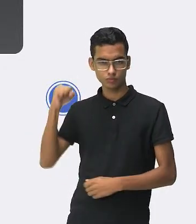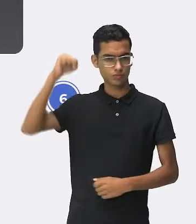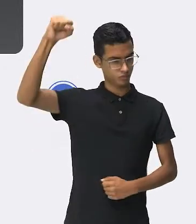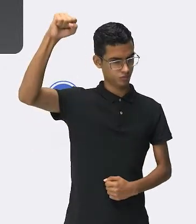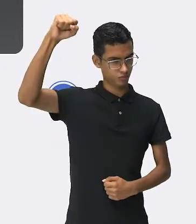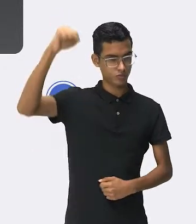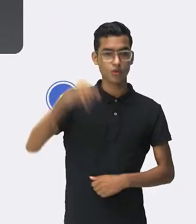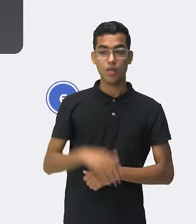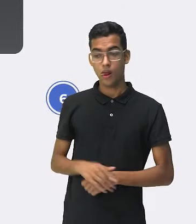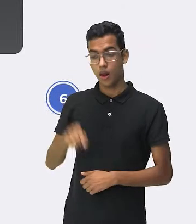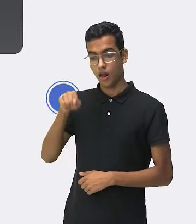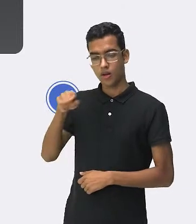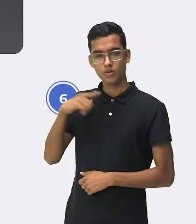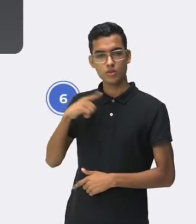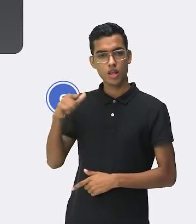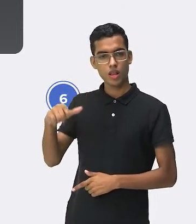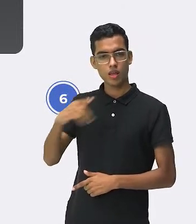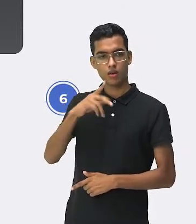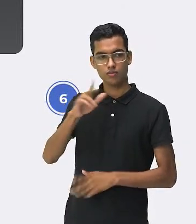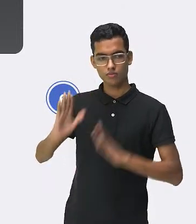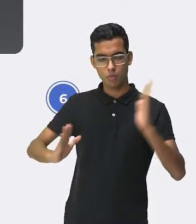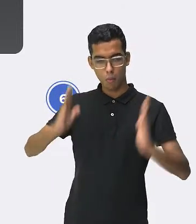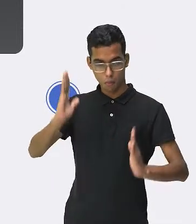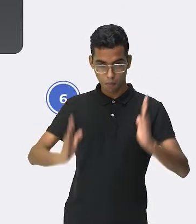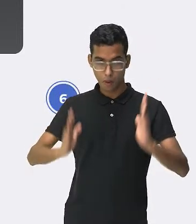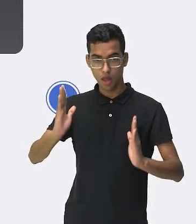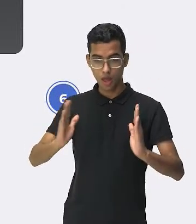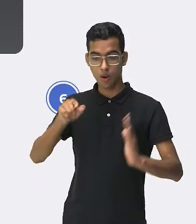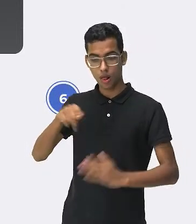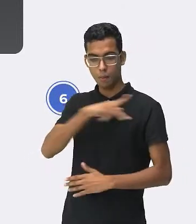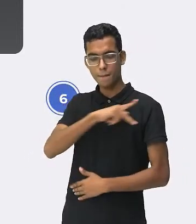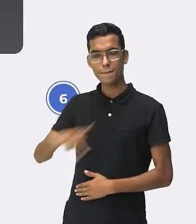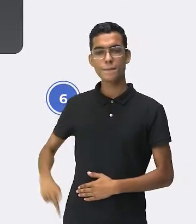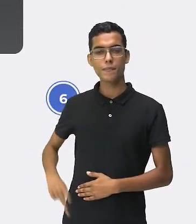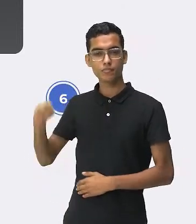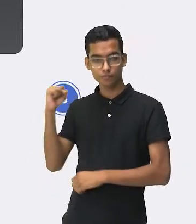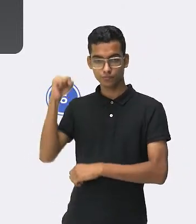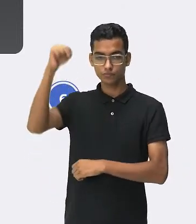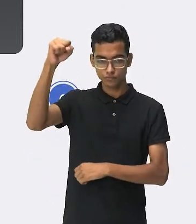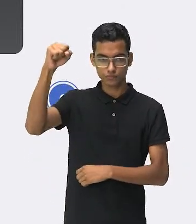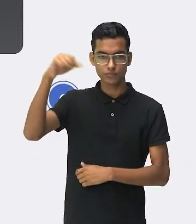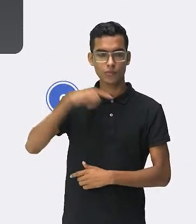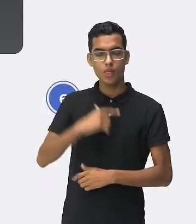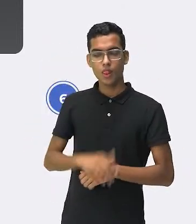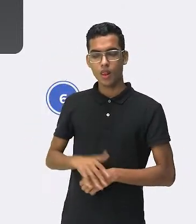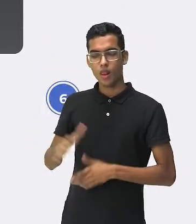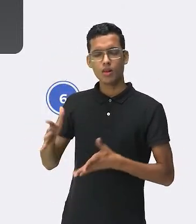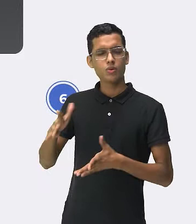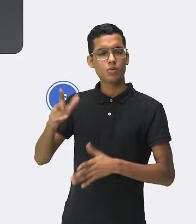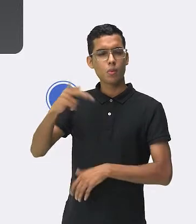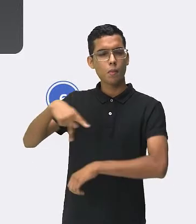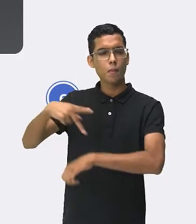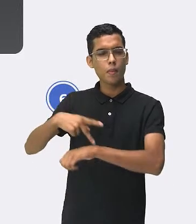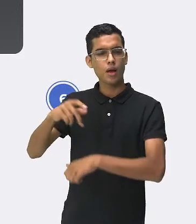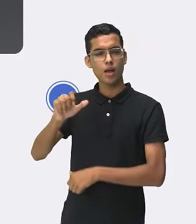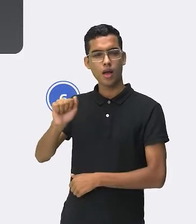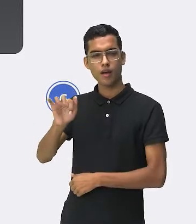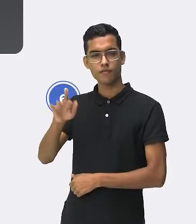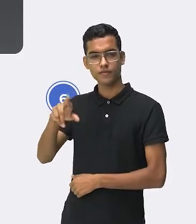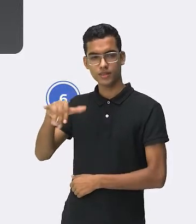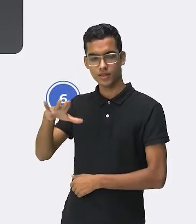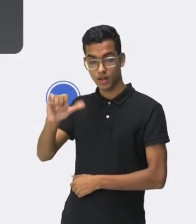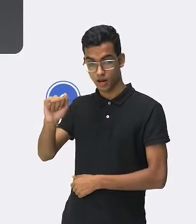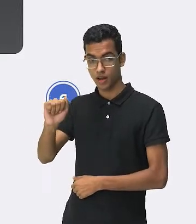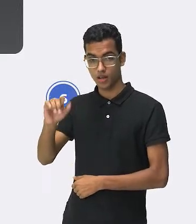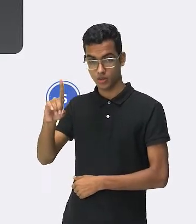lá na África do Sul que ele usou o rugby, o quê? Para unir as pessoas. A gente sabe que